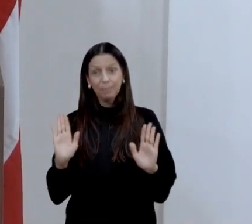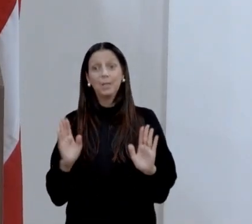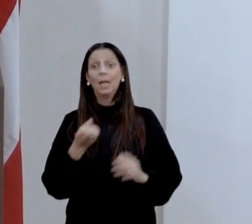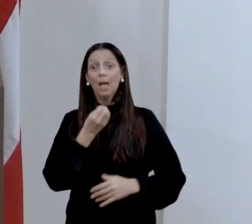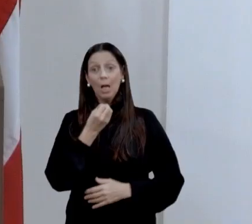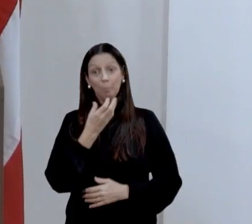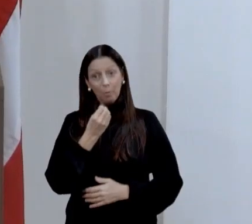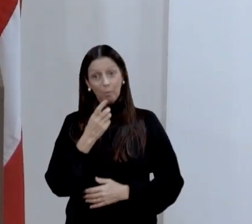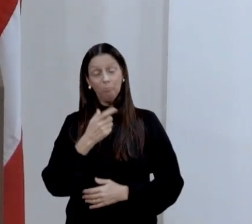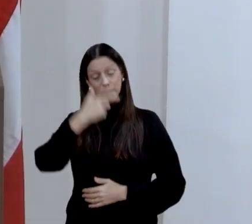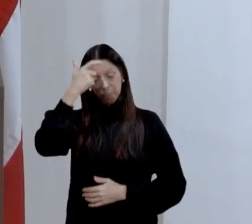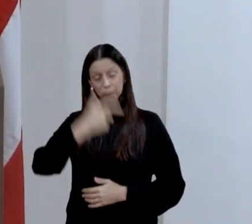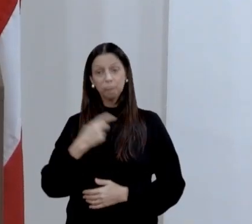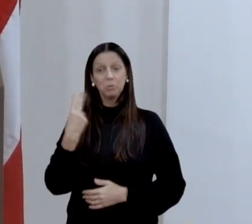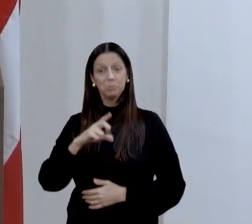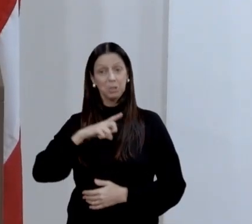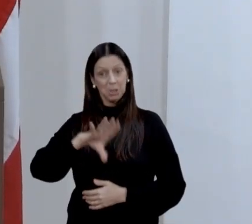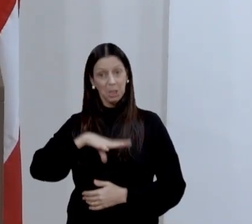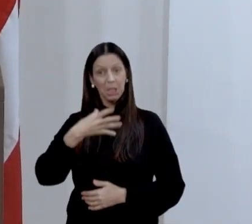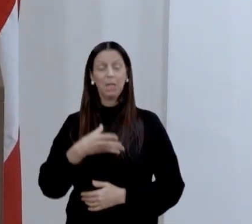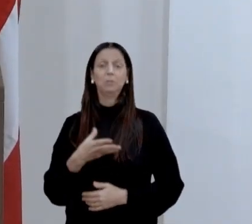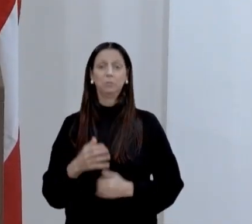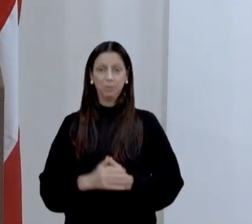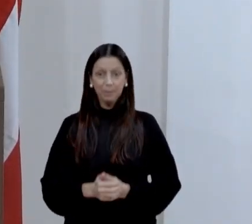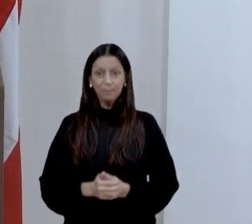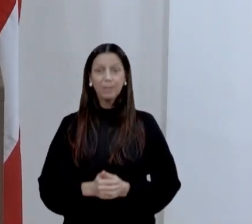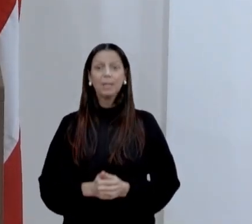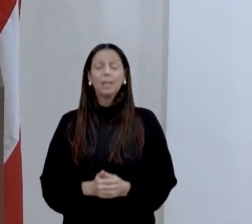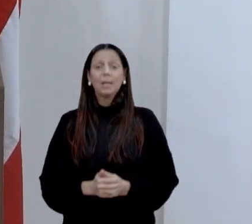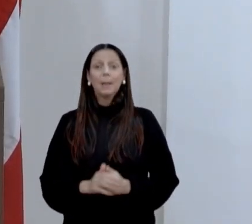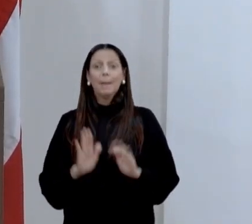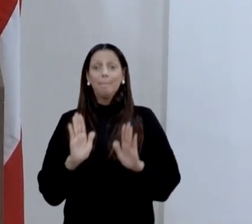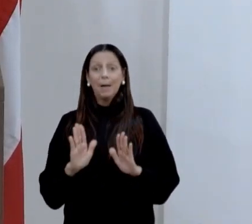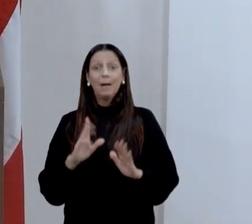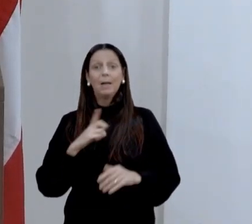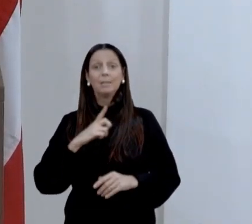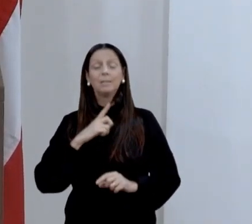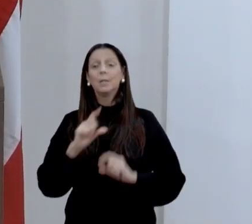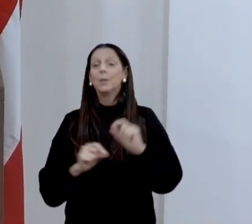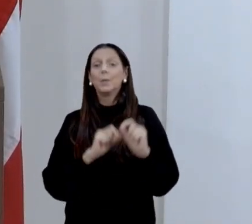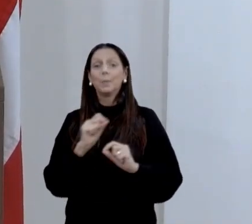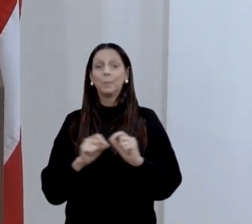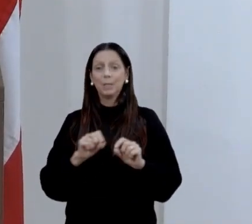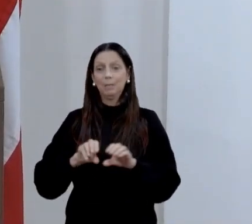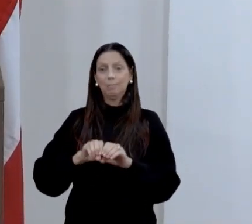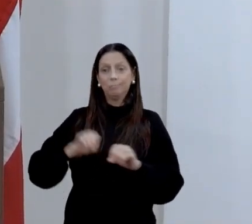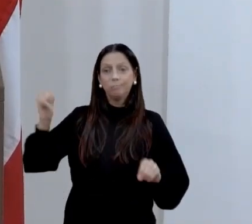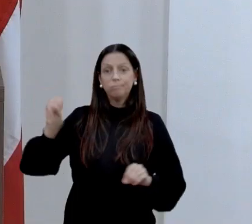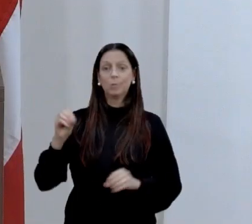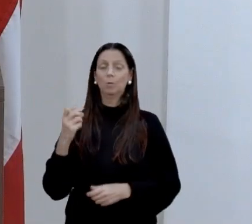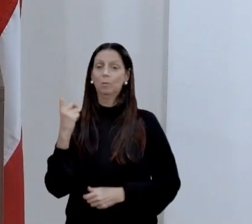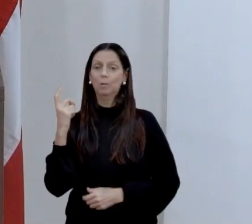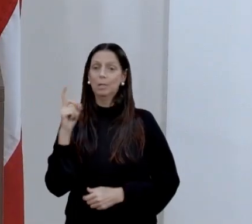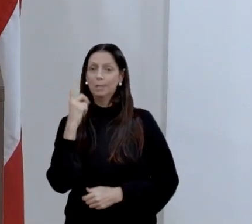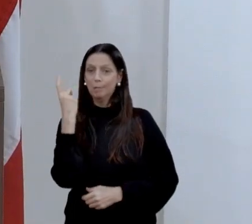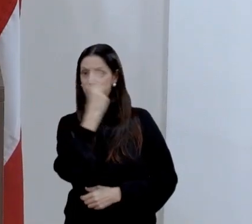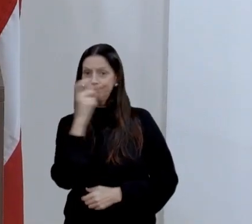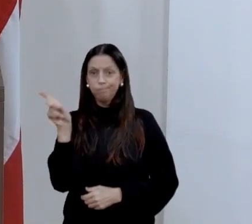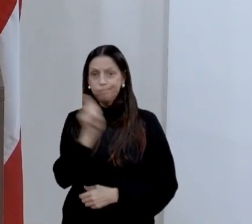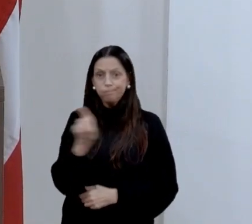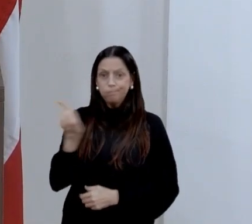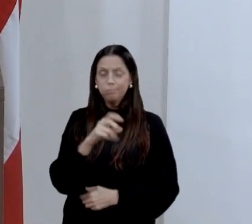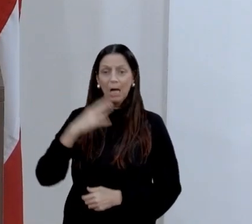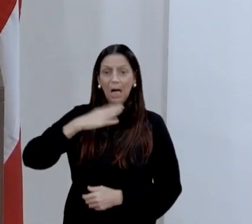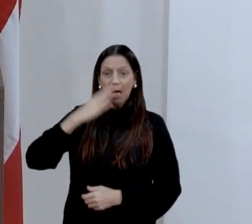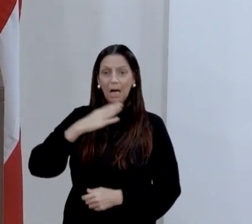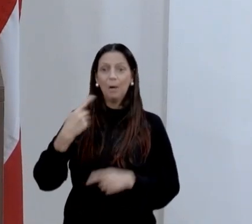falar o que eu falei, porque como é que os caras vão lá, agora o próximo passo que eles têm que ter é, no mínimo, tonfa, né? Porque não adianta ter tonfa, um spray de pimenta, alguma coisa. Porque se entrar alguém dentro